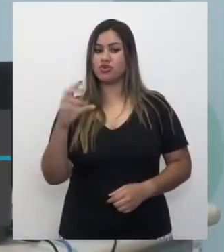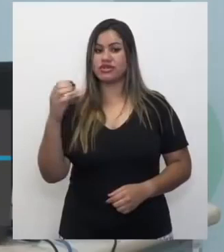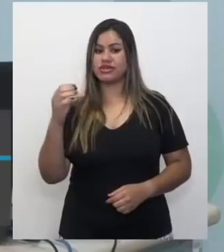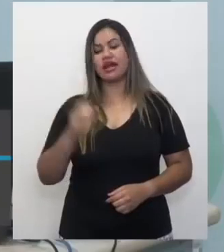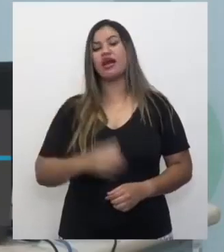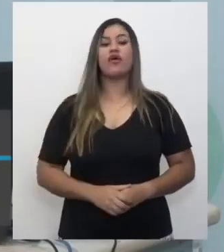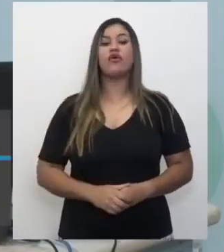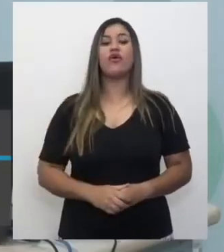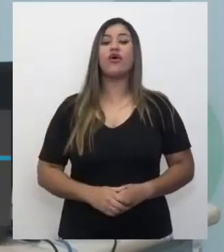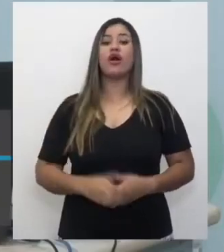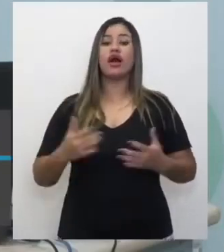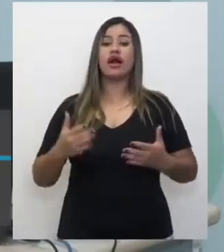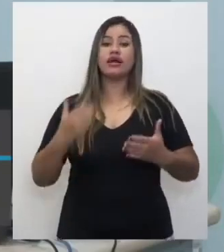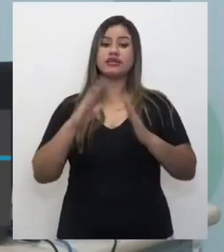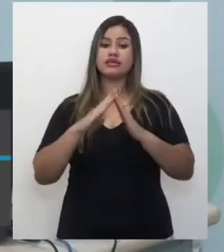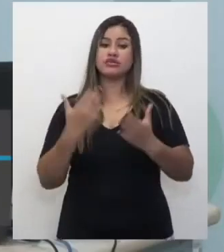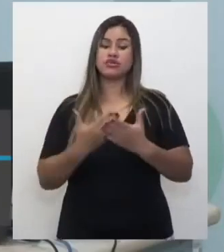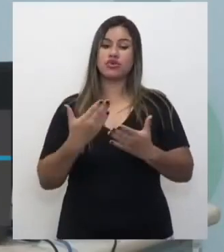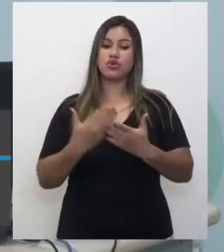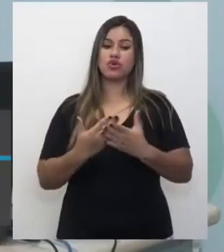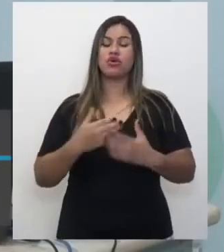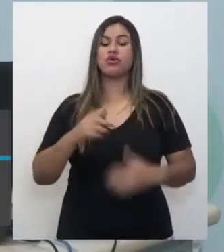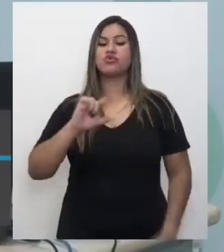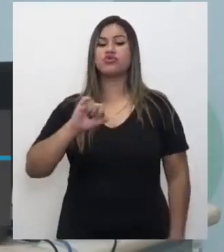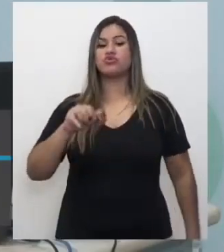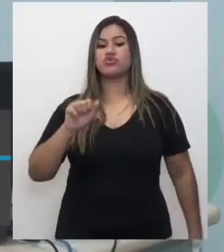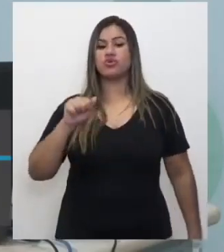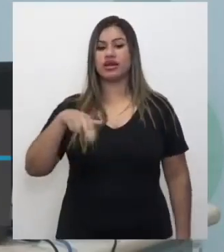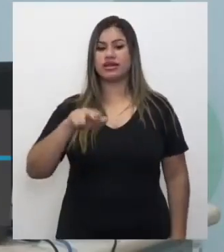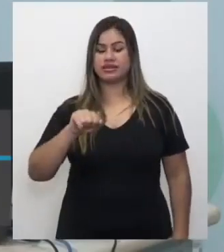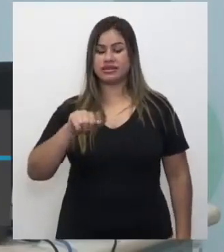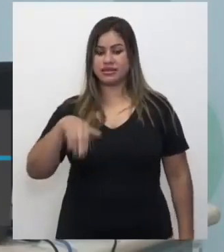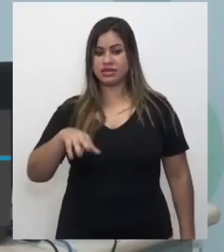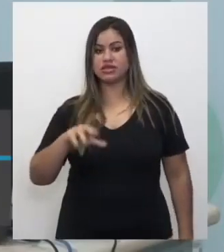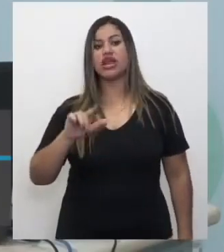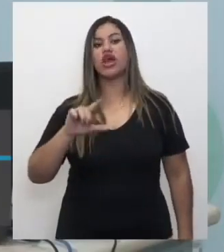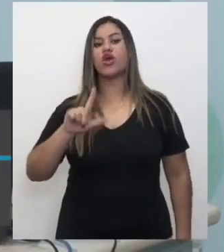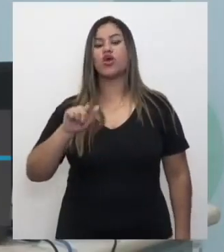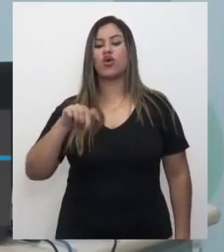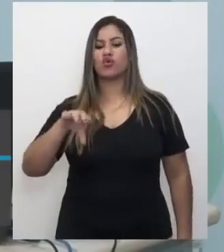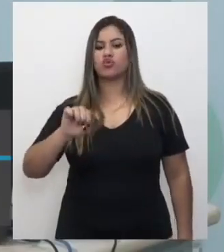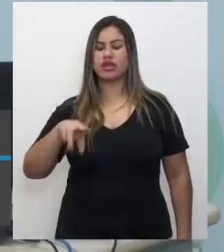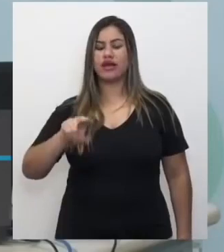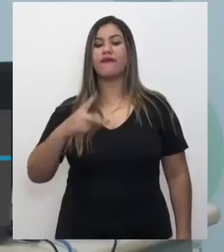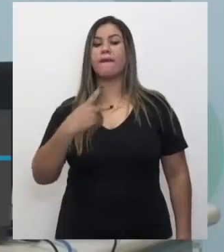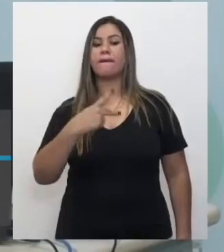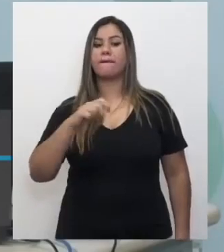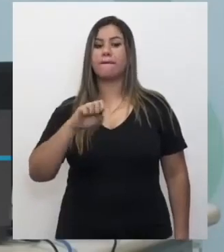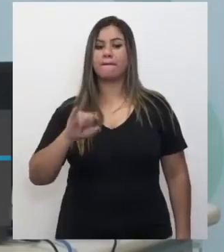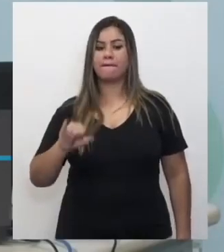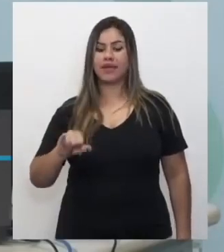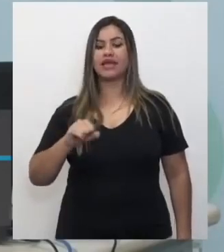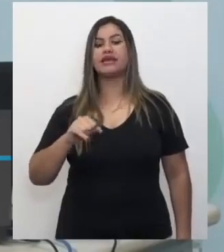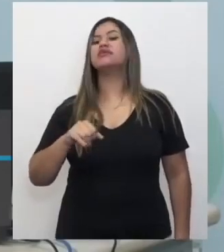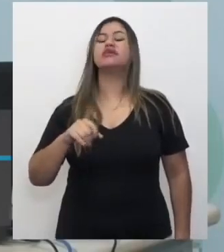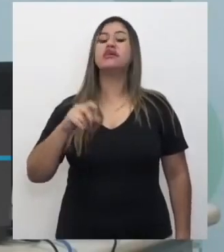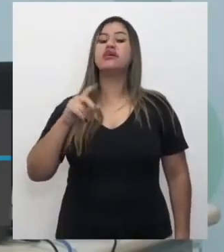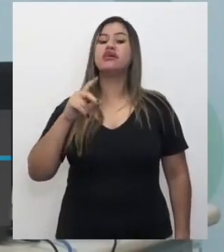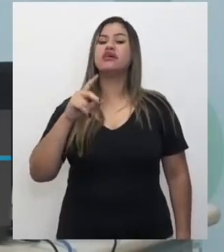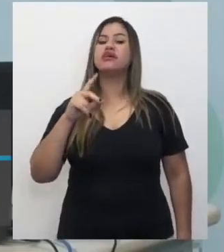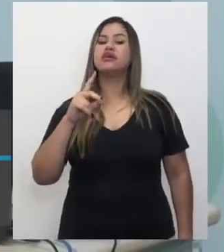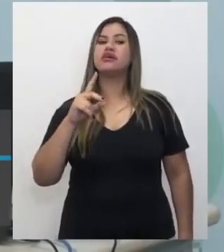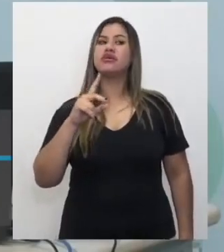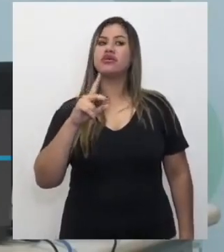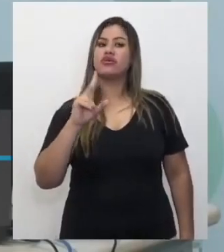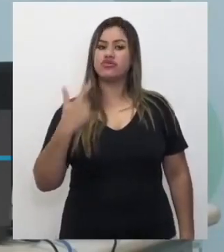abraço para os alunos da escola Joaquim Gonçalves de Oliveira, para a escola Davi Zeiger, da PEI Papa Paulo VI, da escola